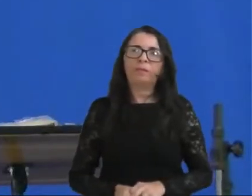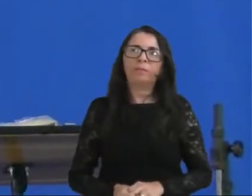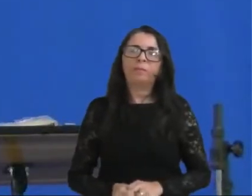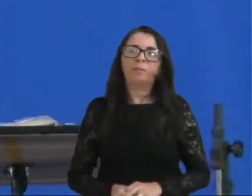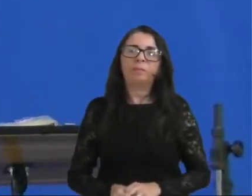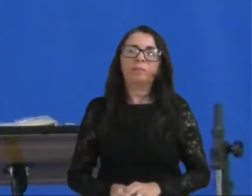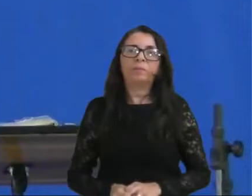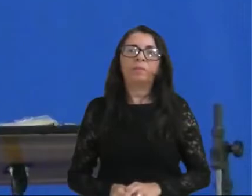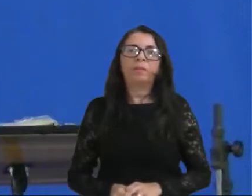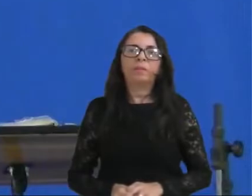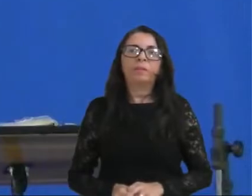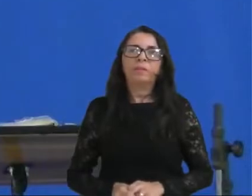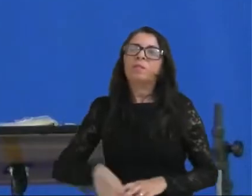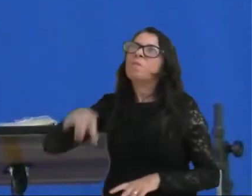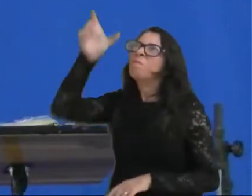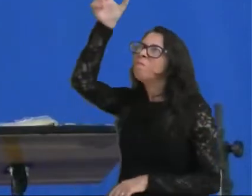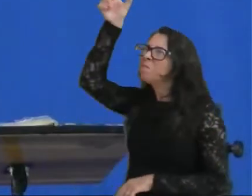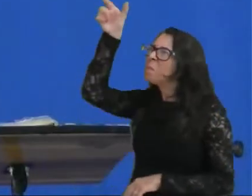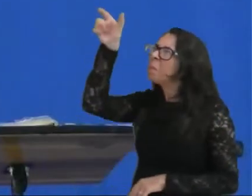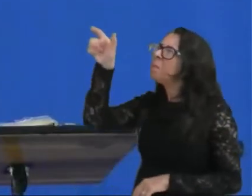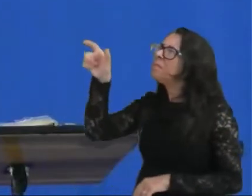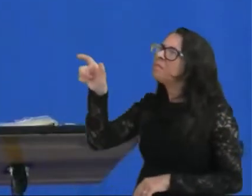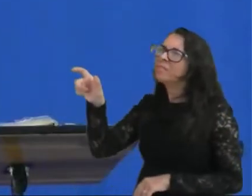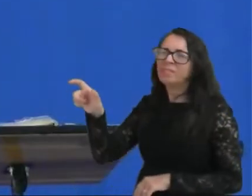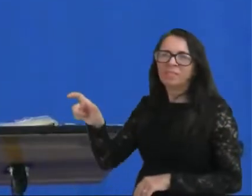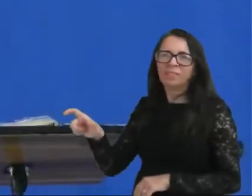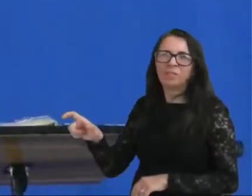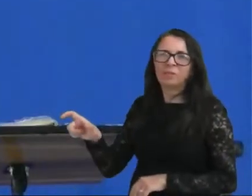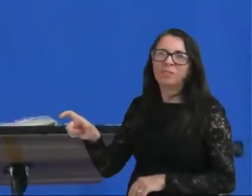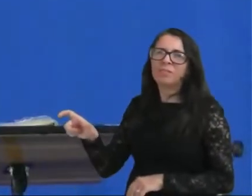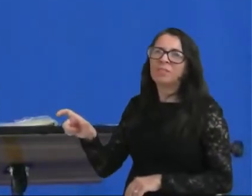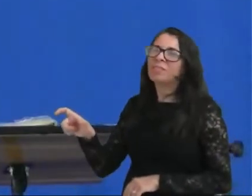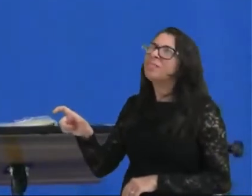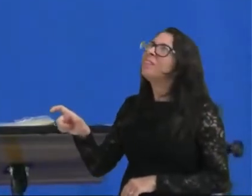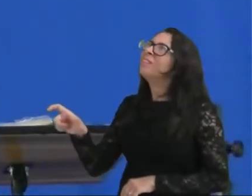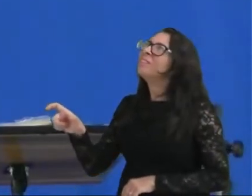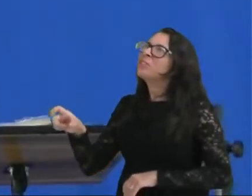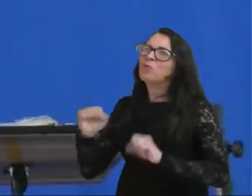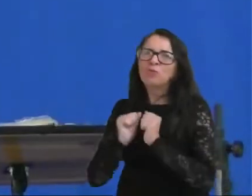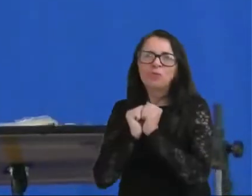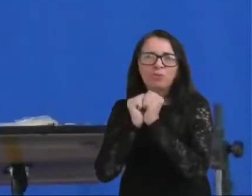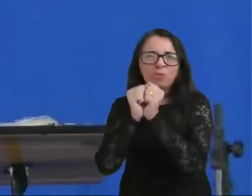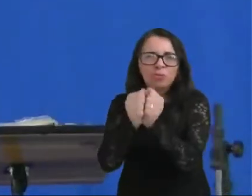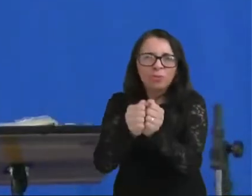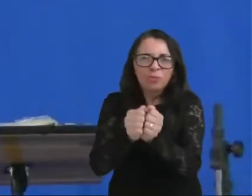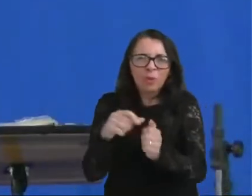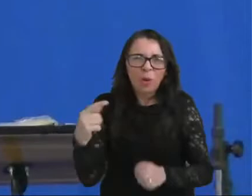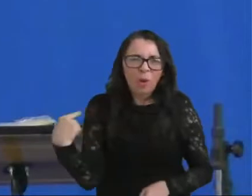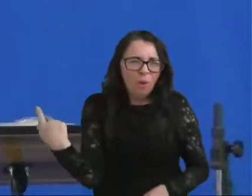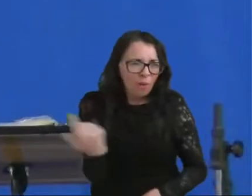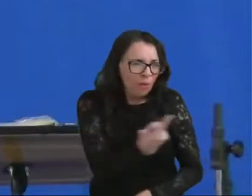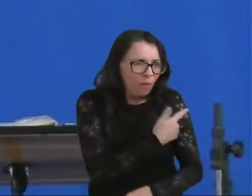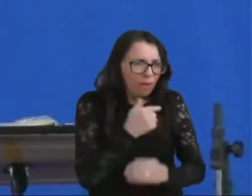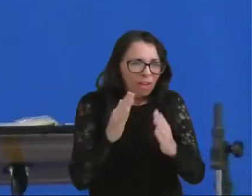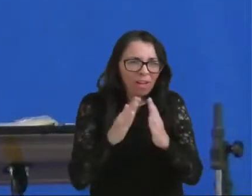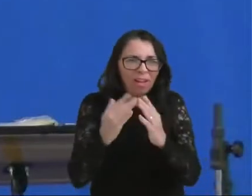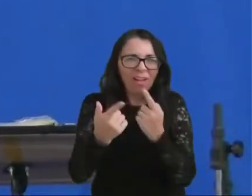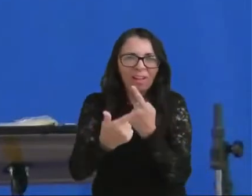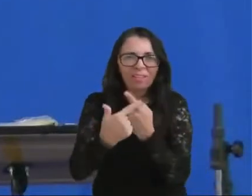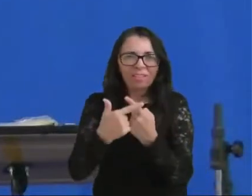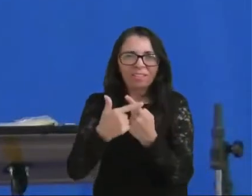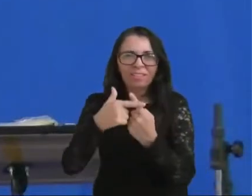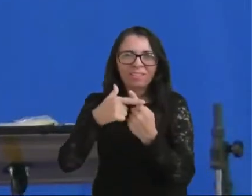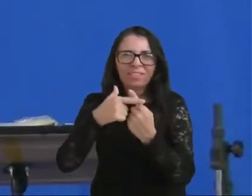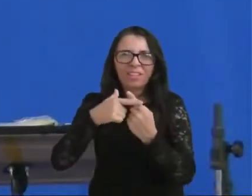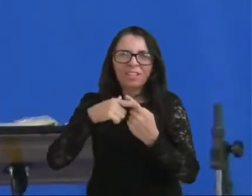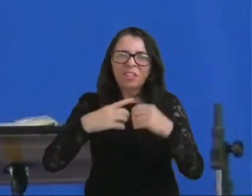presença manifesta do Cristo vivo no meio da igreja. Um Cristo que não é um Cristo que está morto, não é um Cristo que